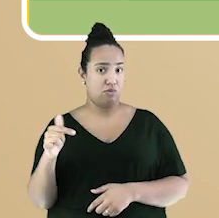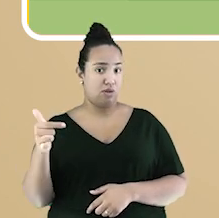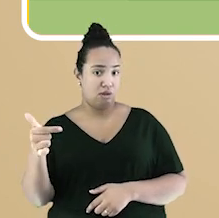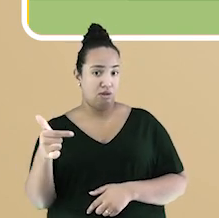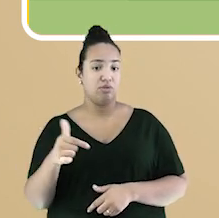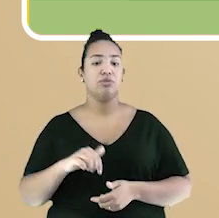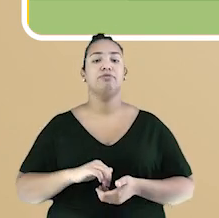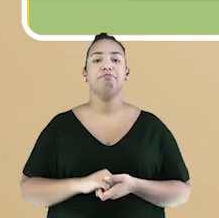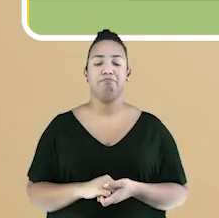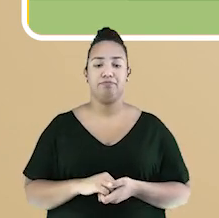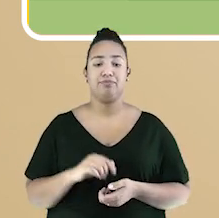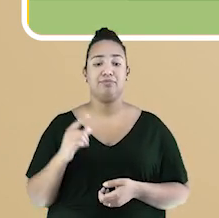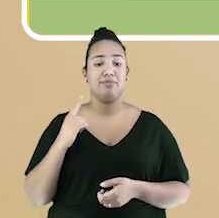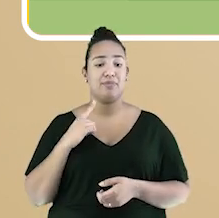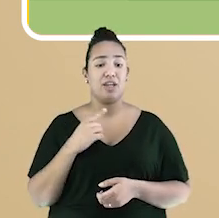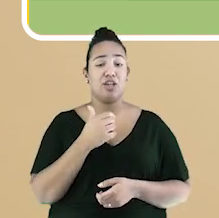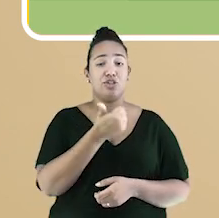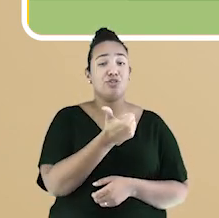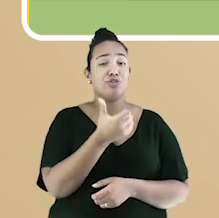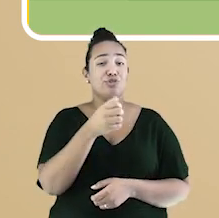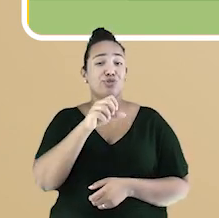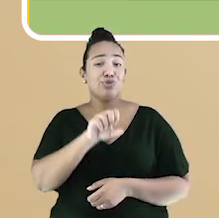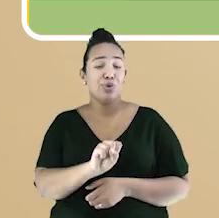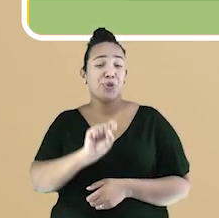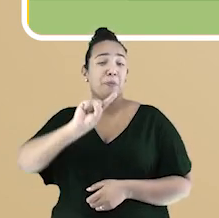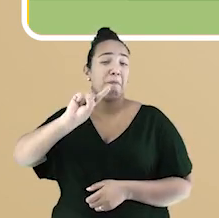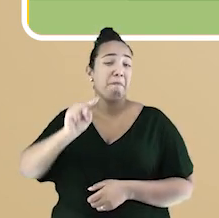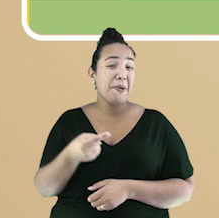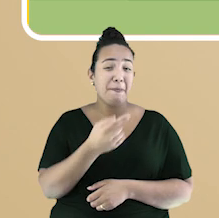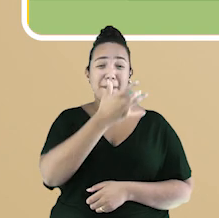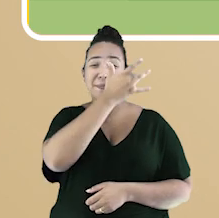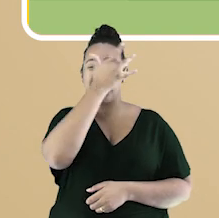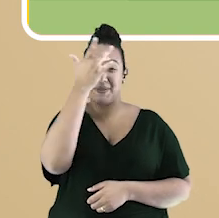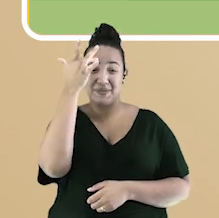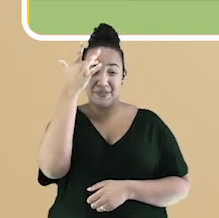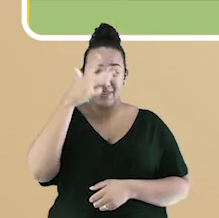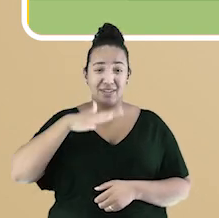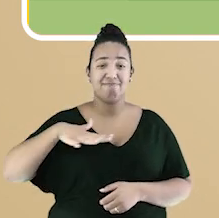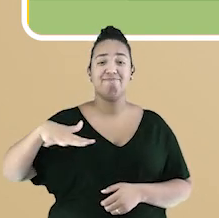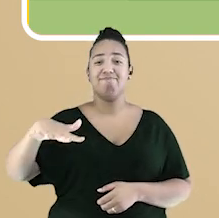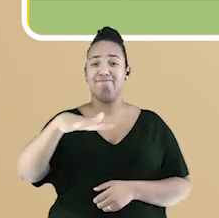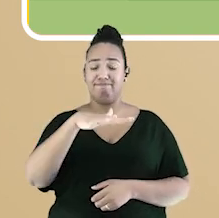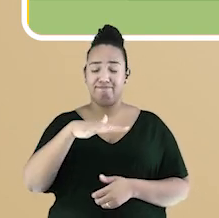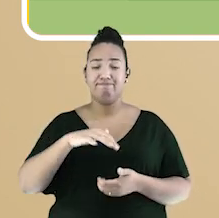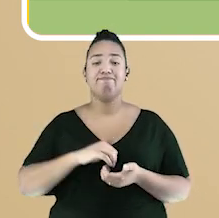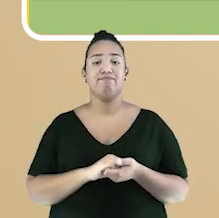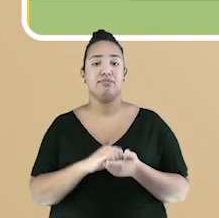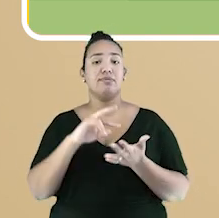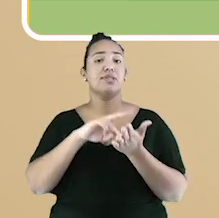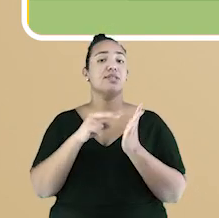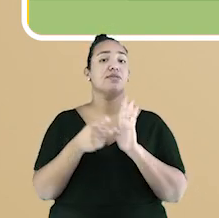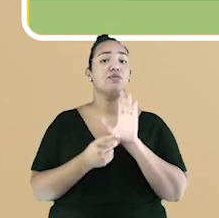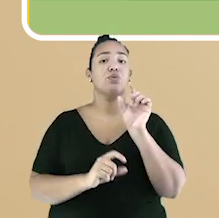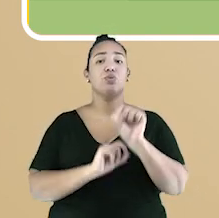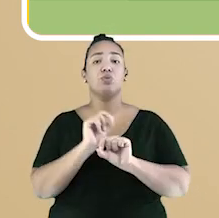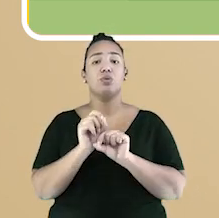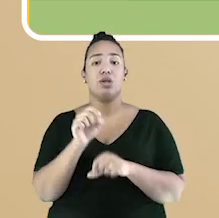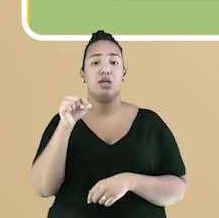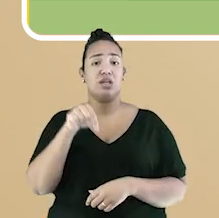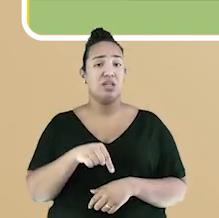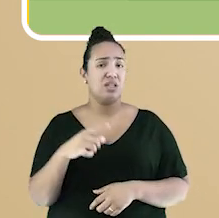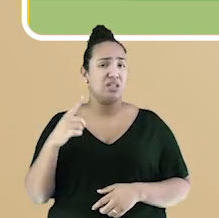km², ou seja, aproximadamente 18 mil pessoas por quilômetro quadrado. Isso significa que